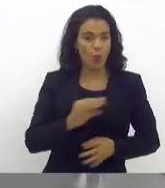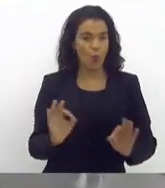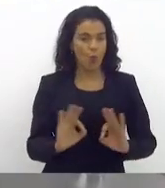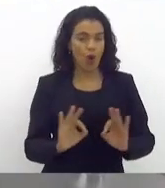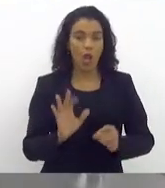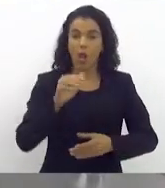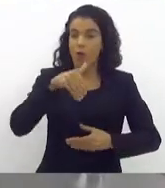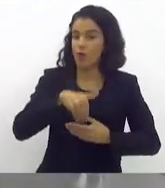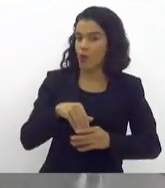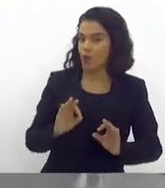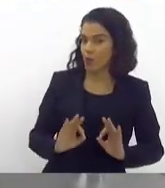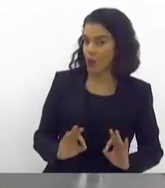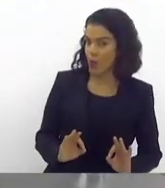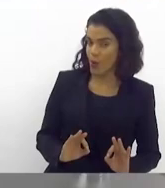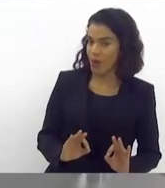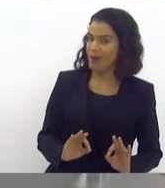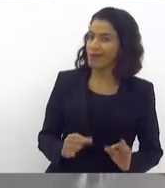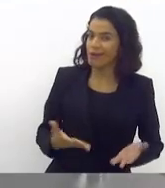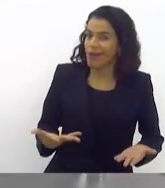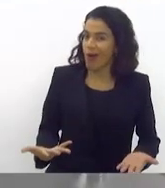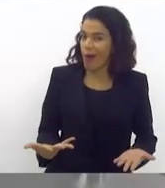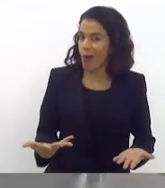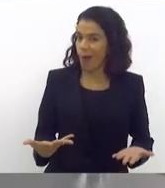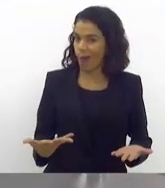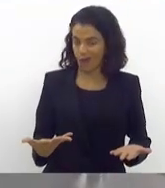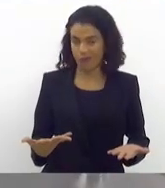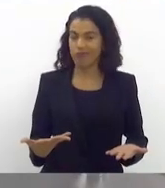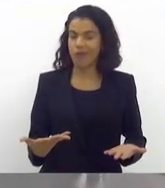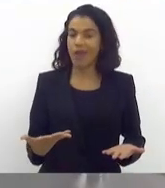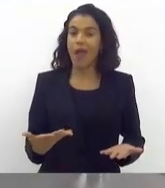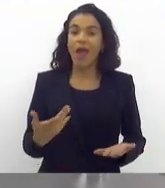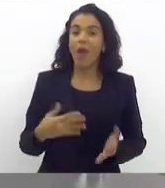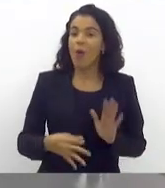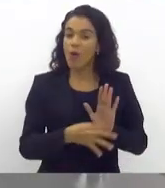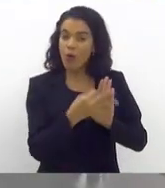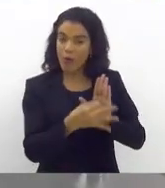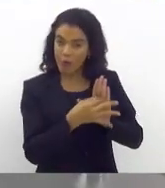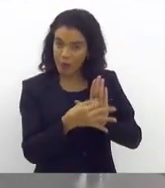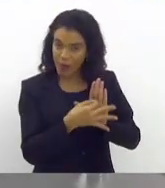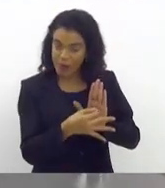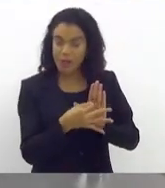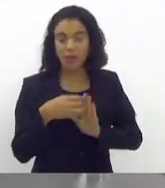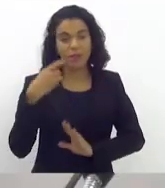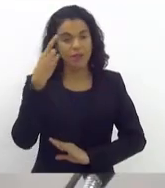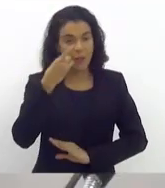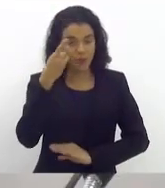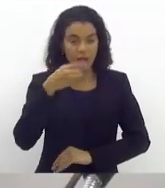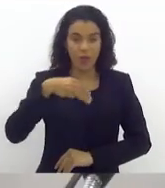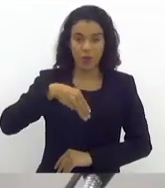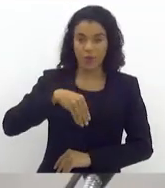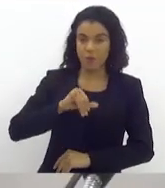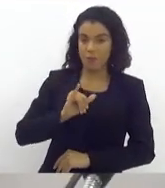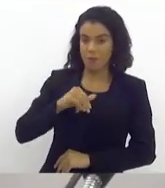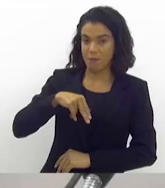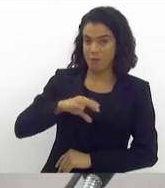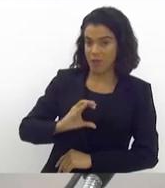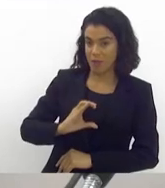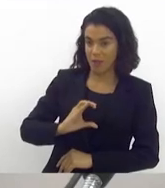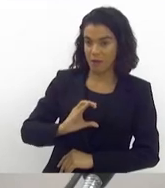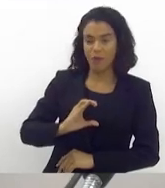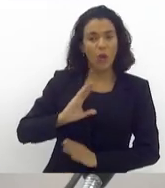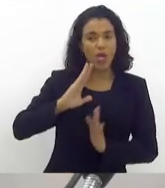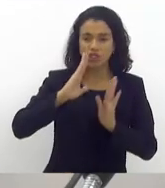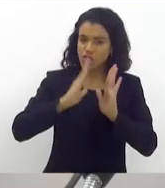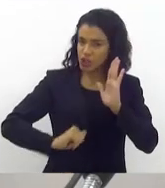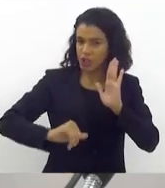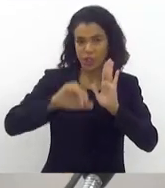votou. Então, não seria relator do vencido, seria o parecer do deputado Carlos Mink. Então, para não haver dúvida... Tira de pauta, não,